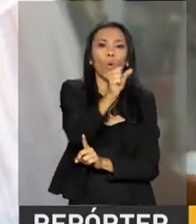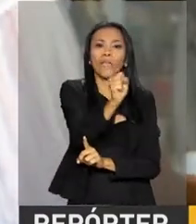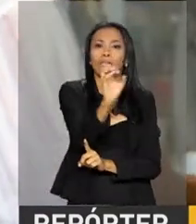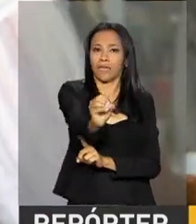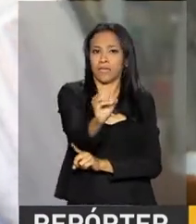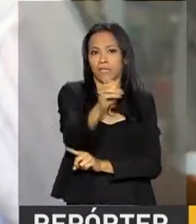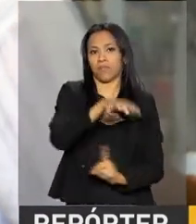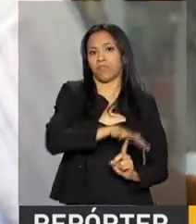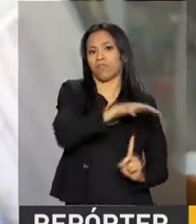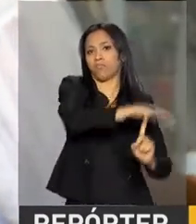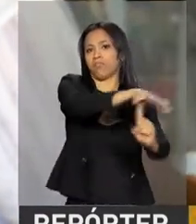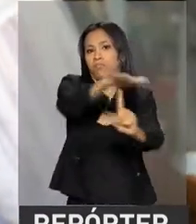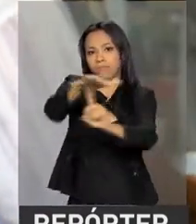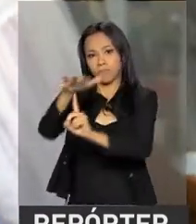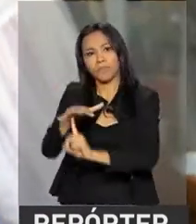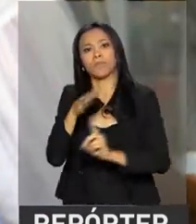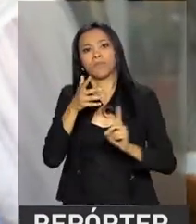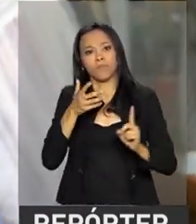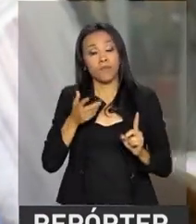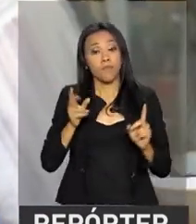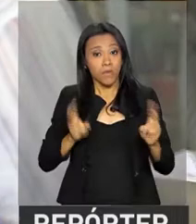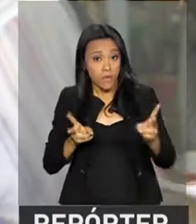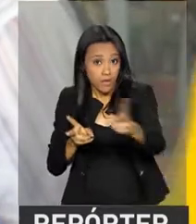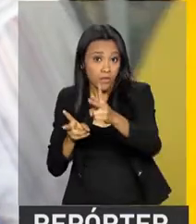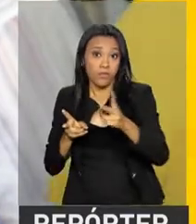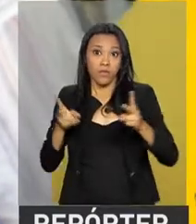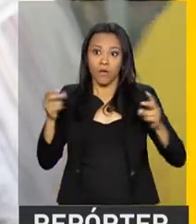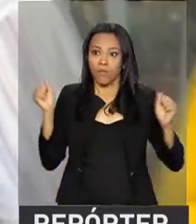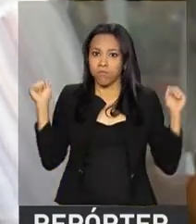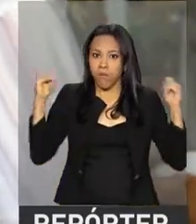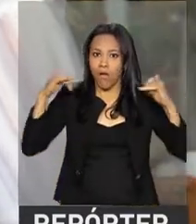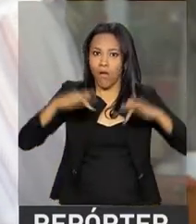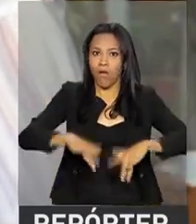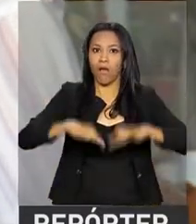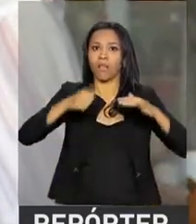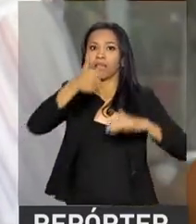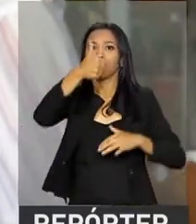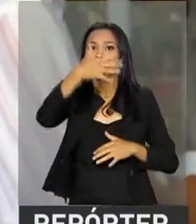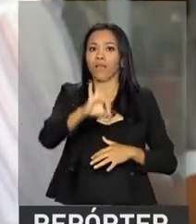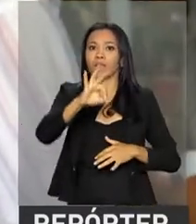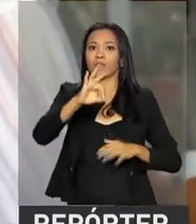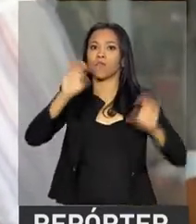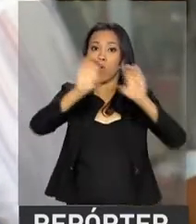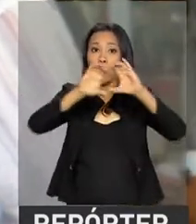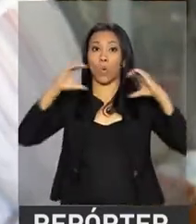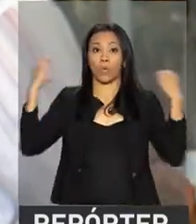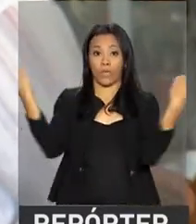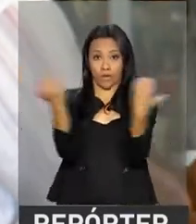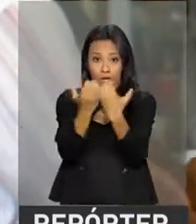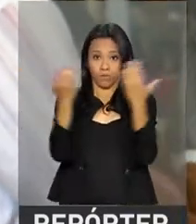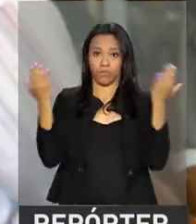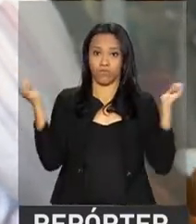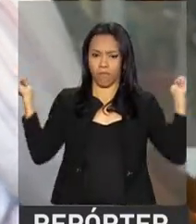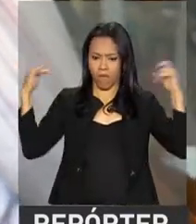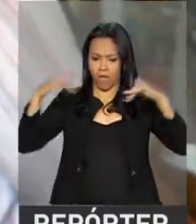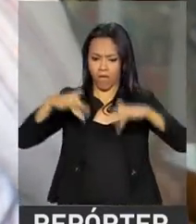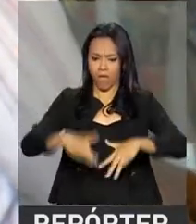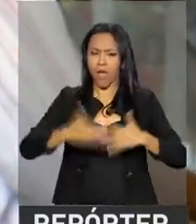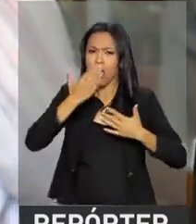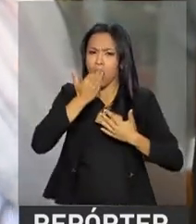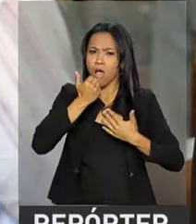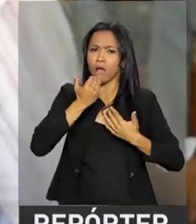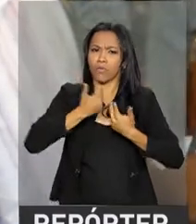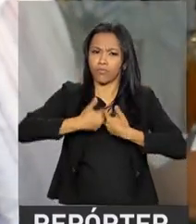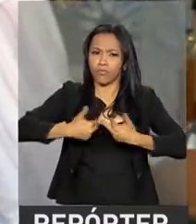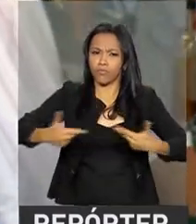produções agroecológicas encheram o salão do 10º Congresso Brasileiro de Agroecologia. São alimentos,